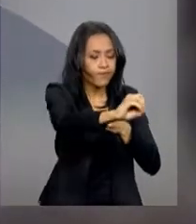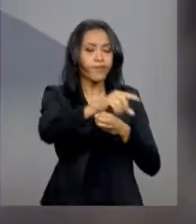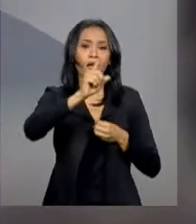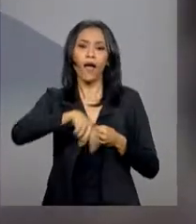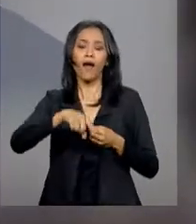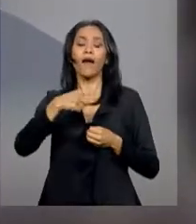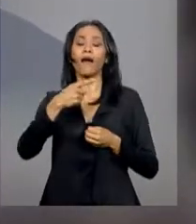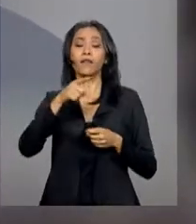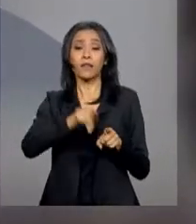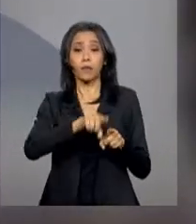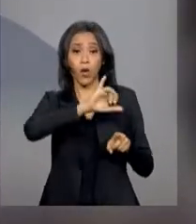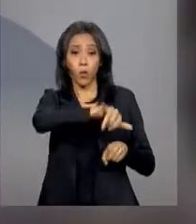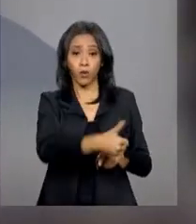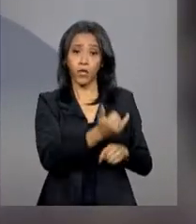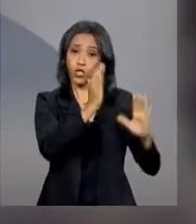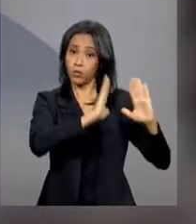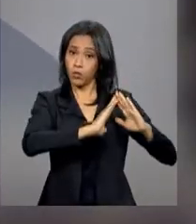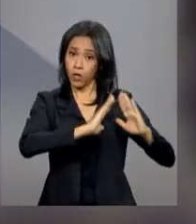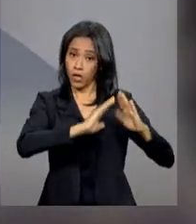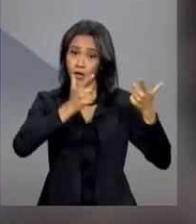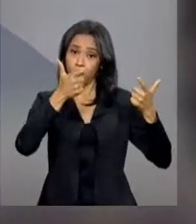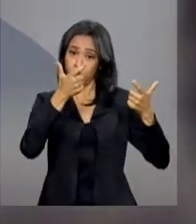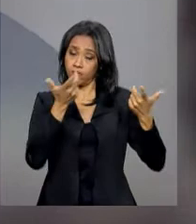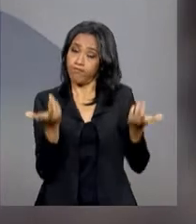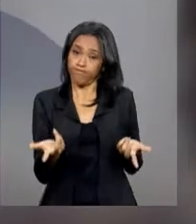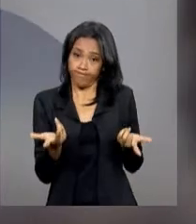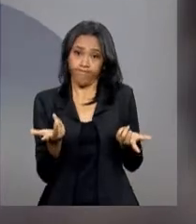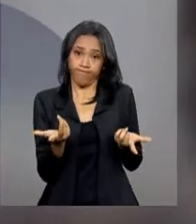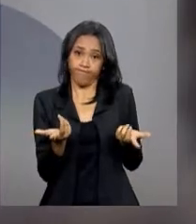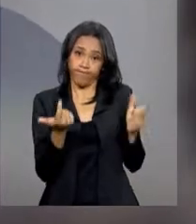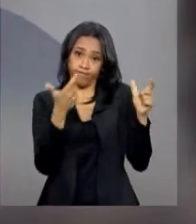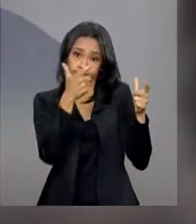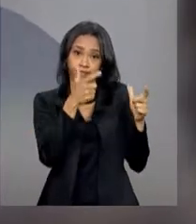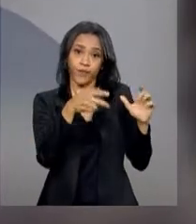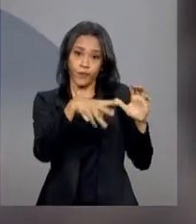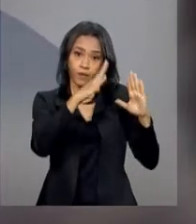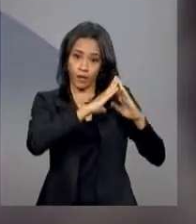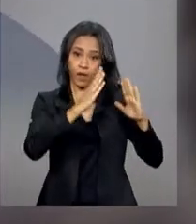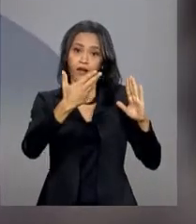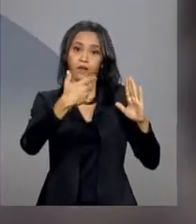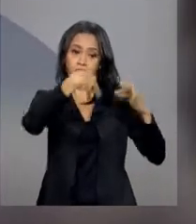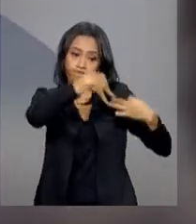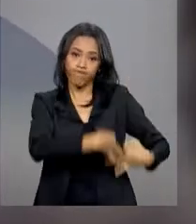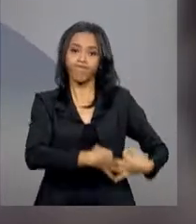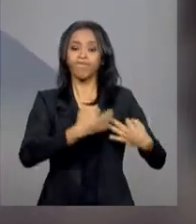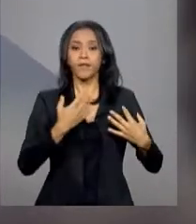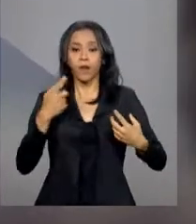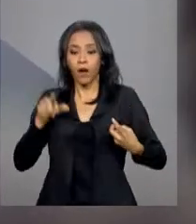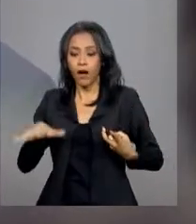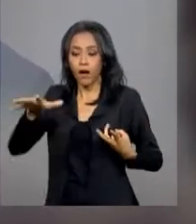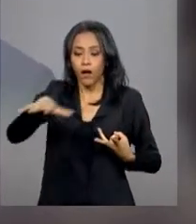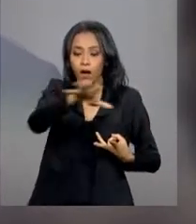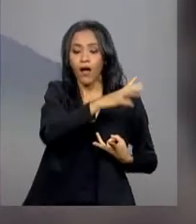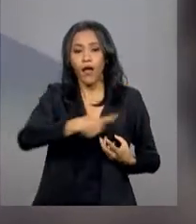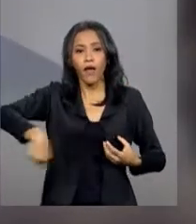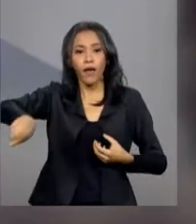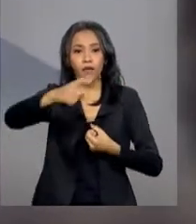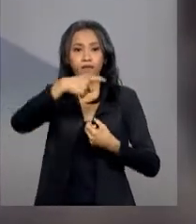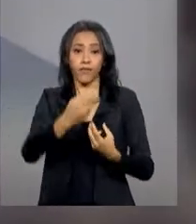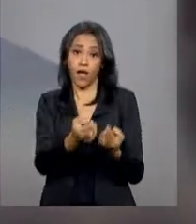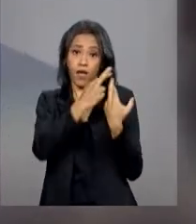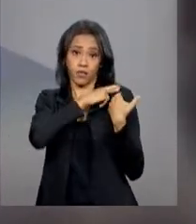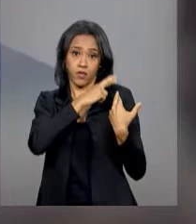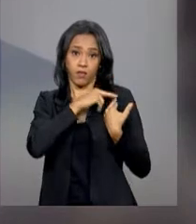oportunidade de morar numa numa residência digna então hoje nós temos que